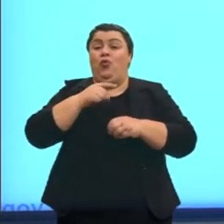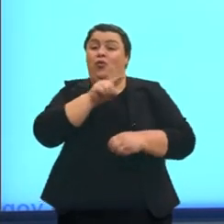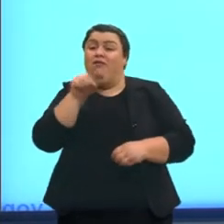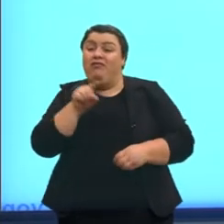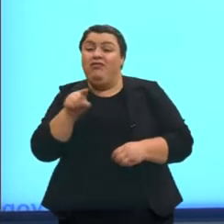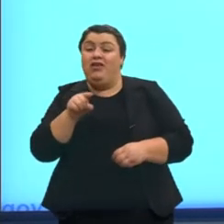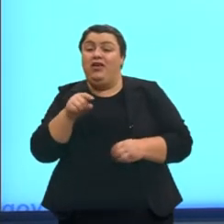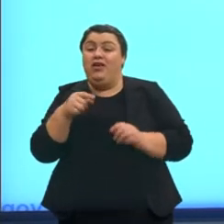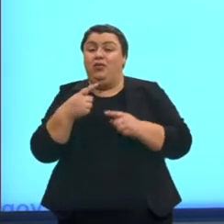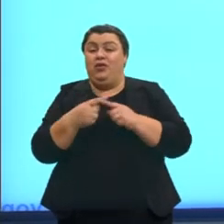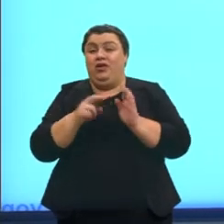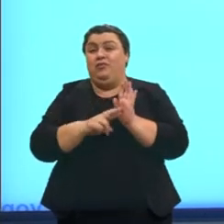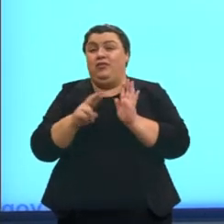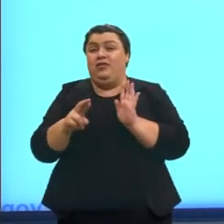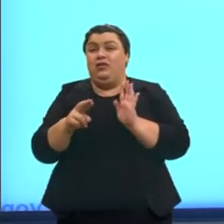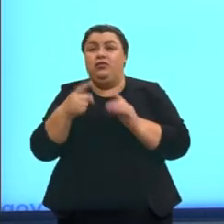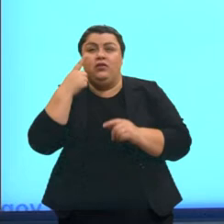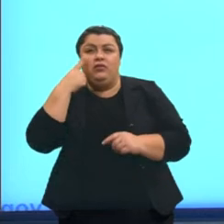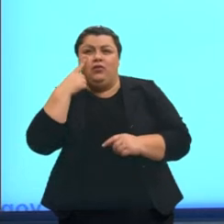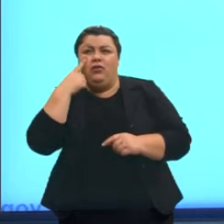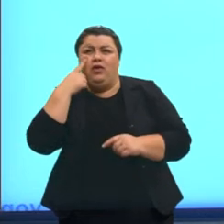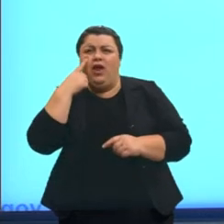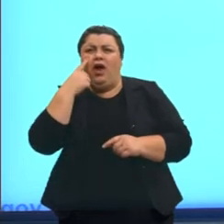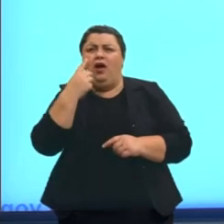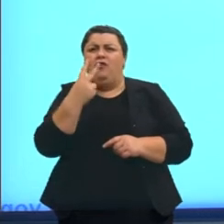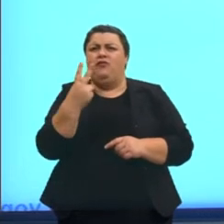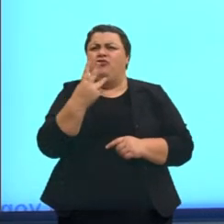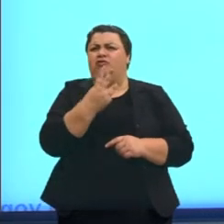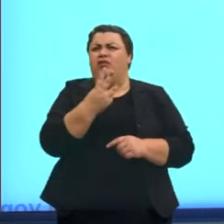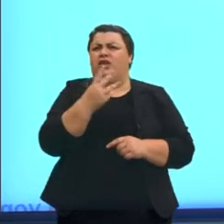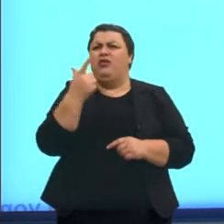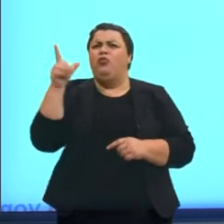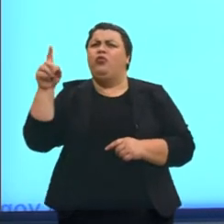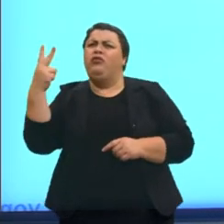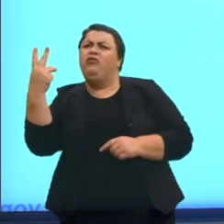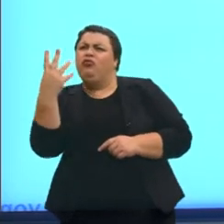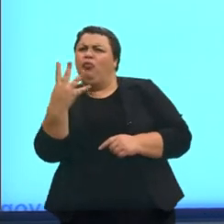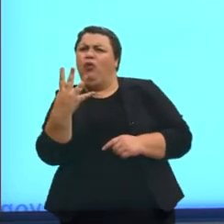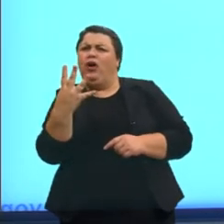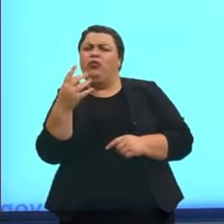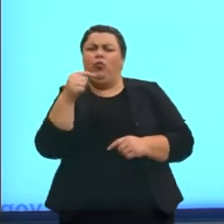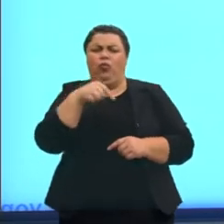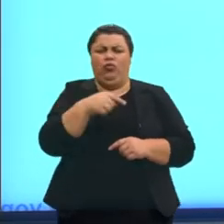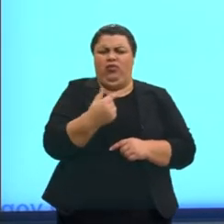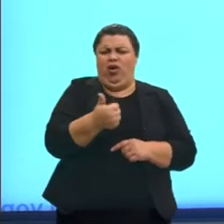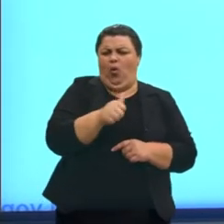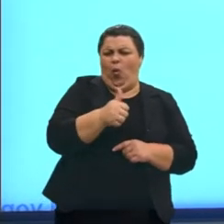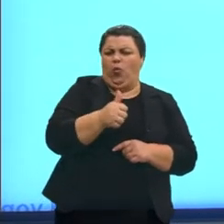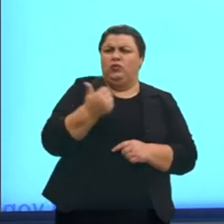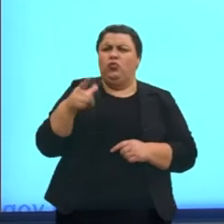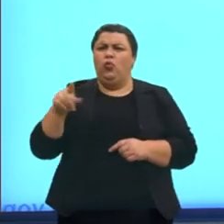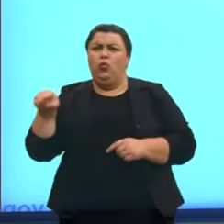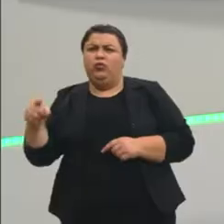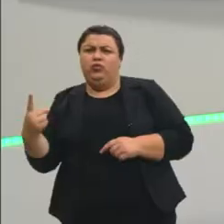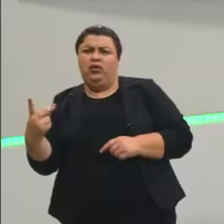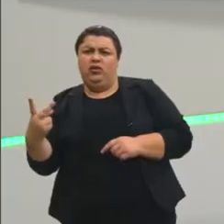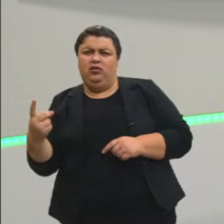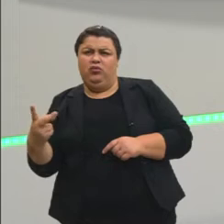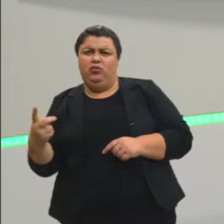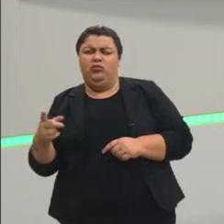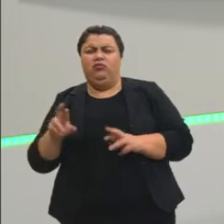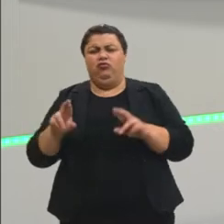simbologia do elemento né se olhar que um e 23 outras 24 número de massa um é 11 outro e doze o número atômico